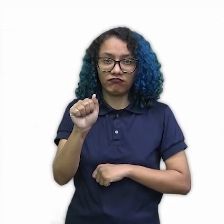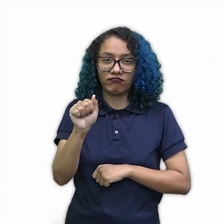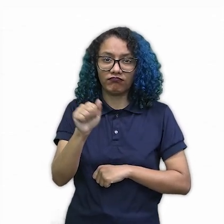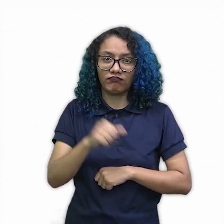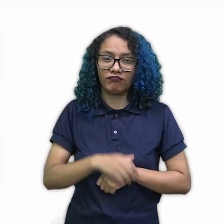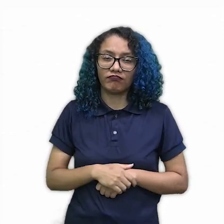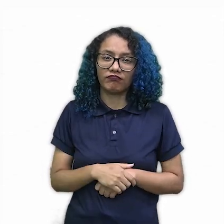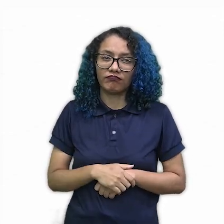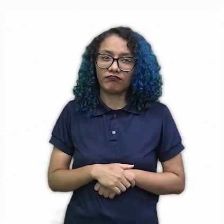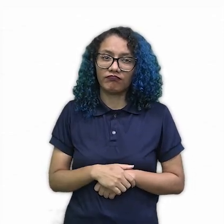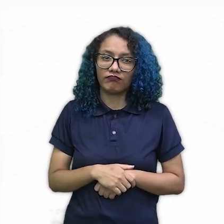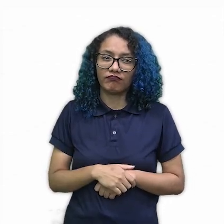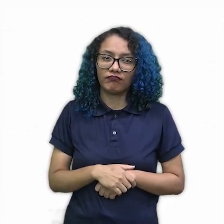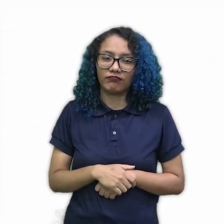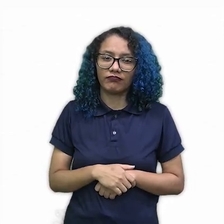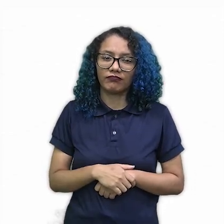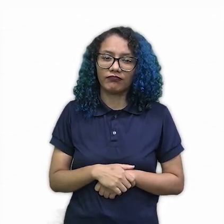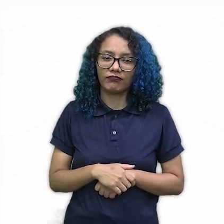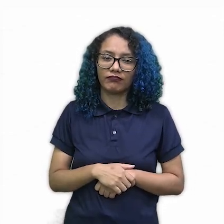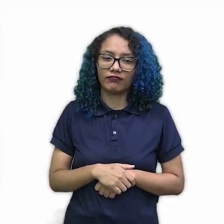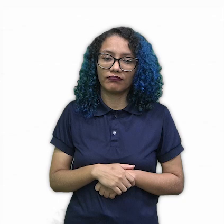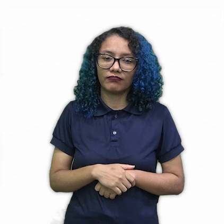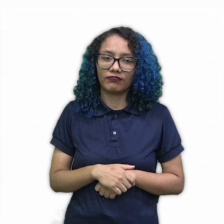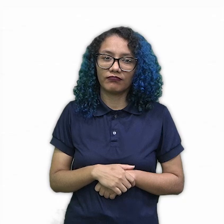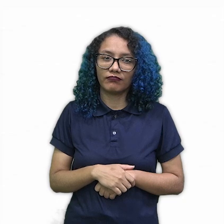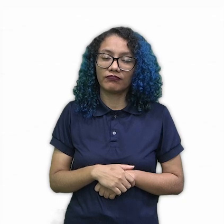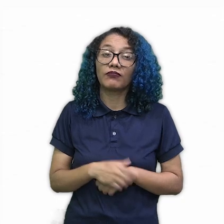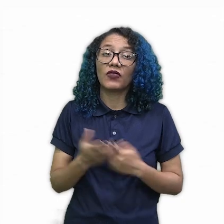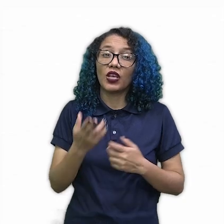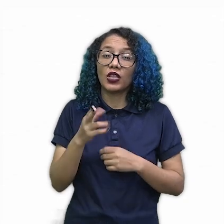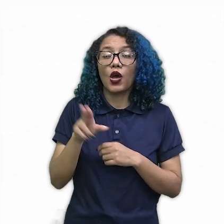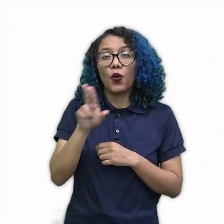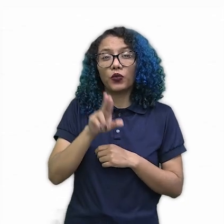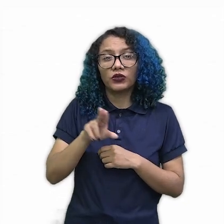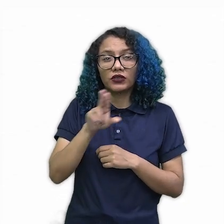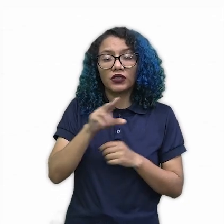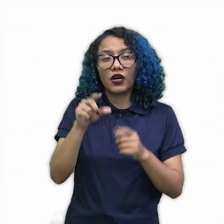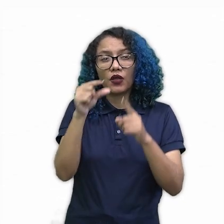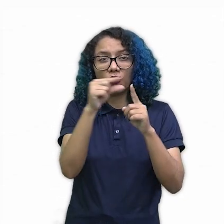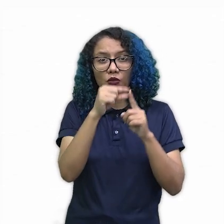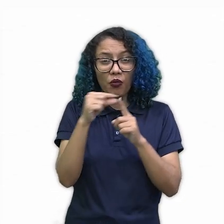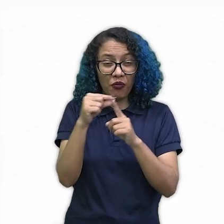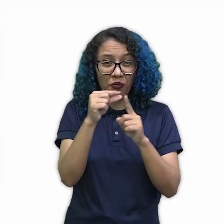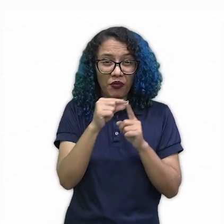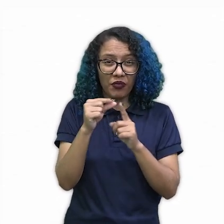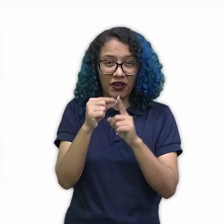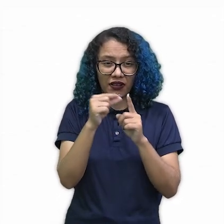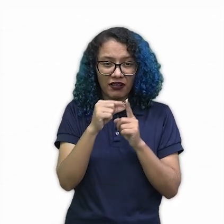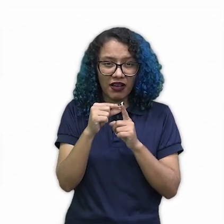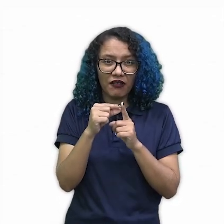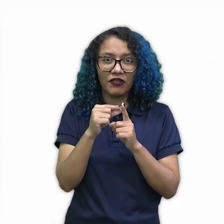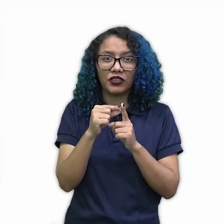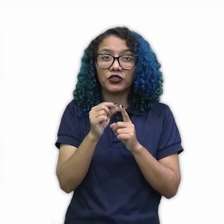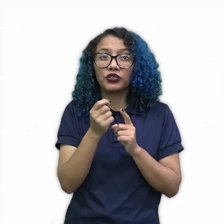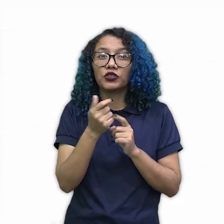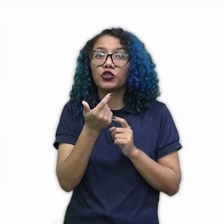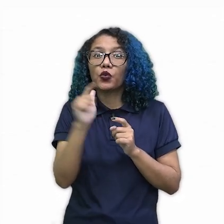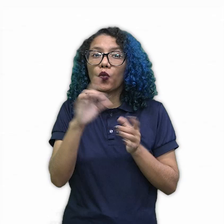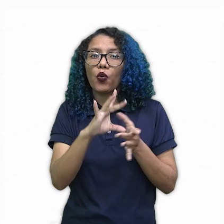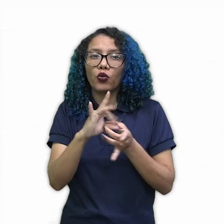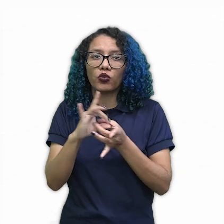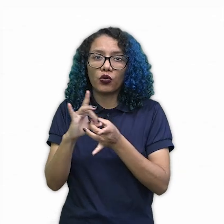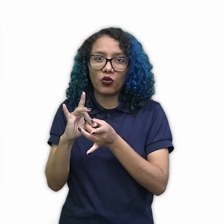expressando através, né, de uma questão que está tratando de outras, né,